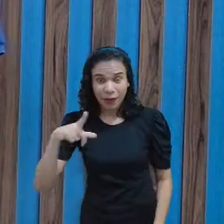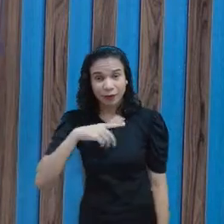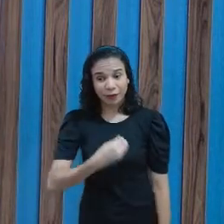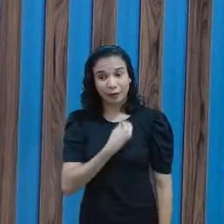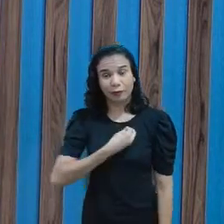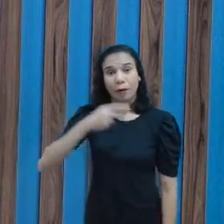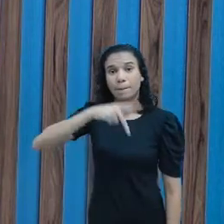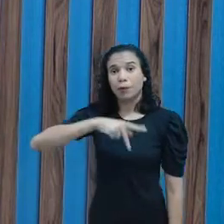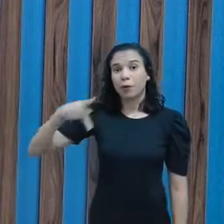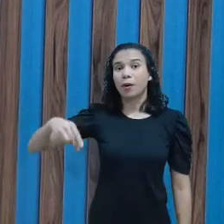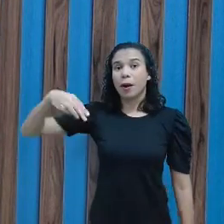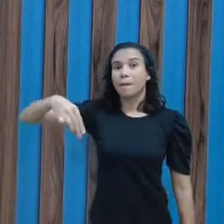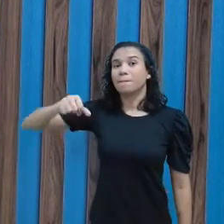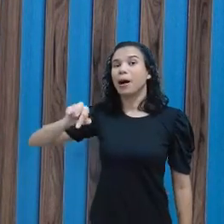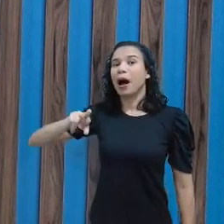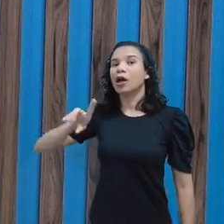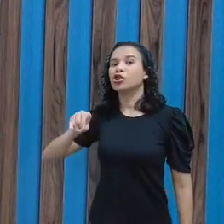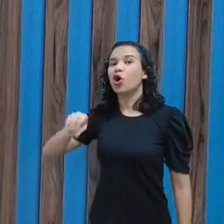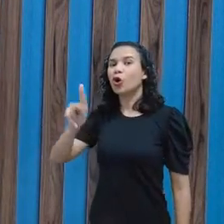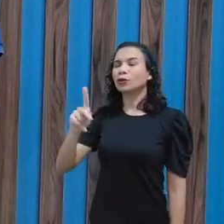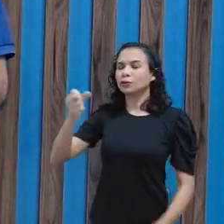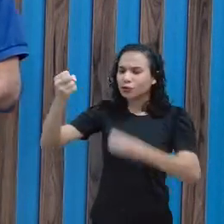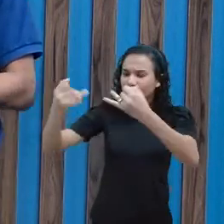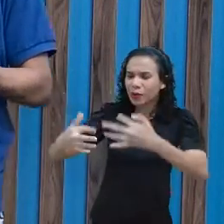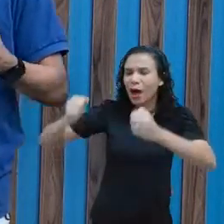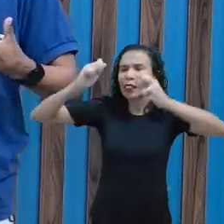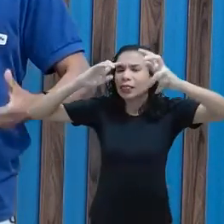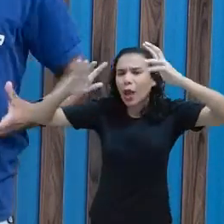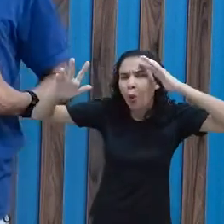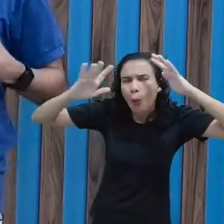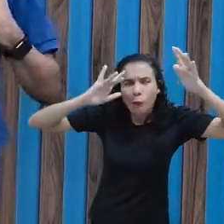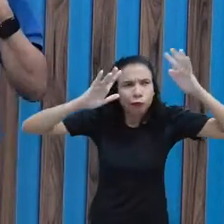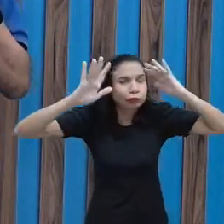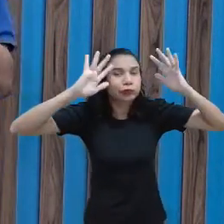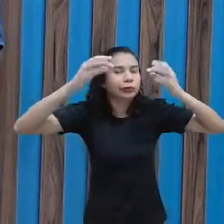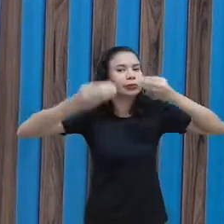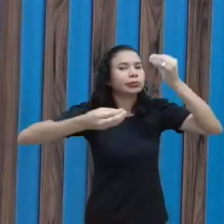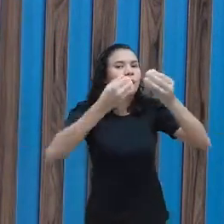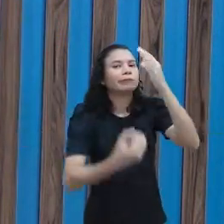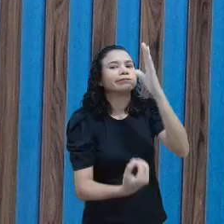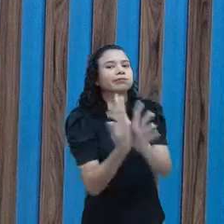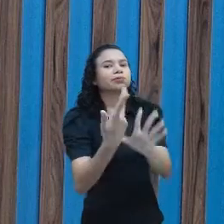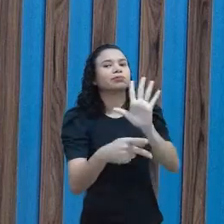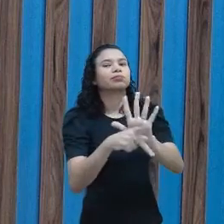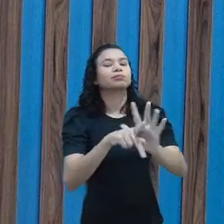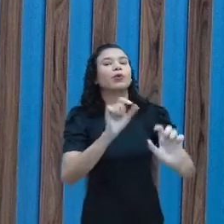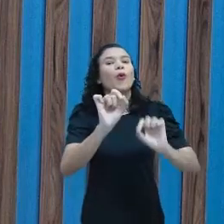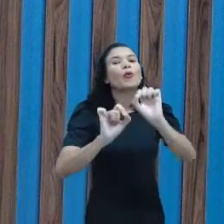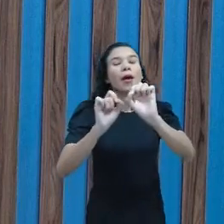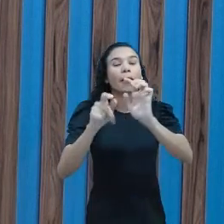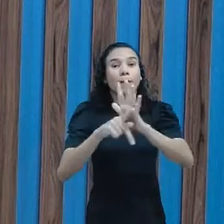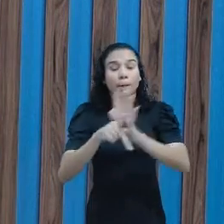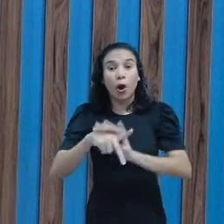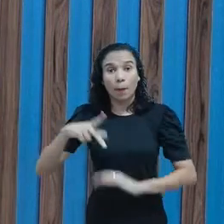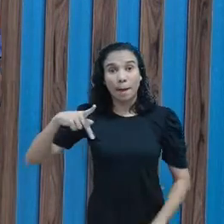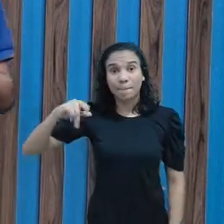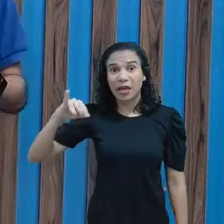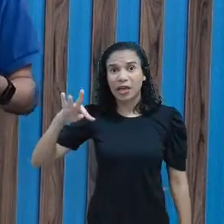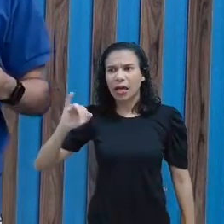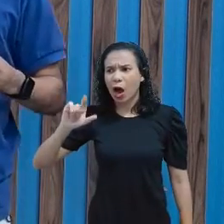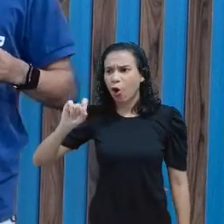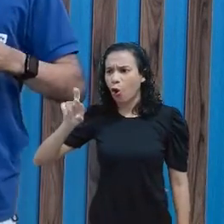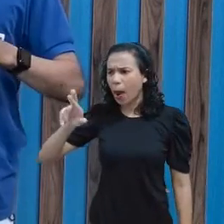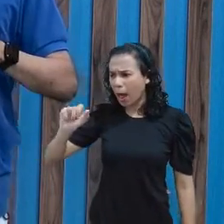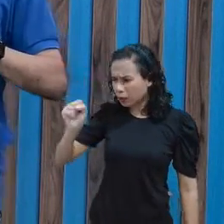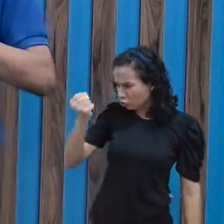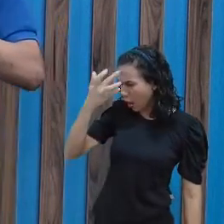professor Mardoc, falando a parte teórica, de como surgiu aí a parte de Pitágoras, quem foi